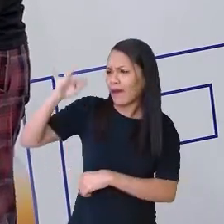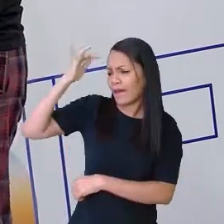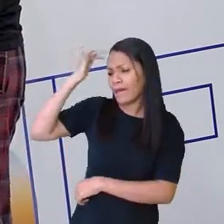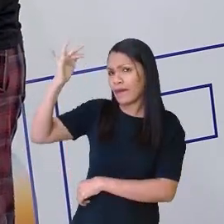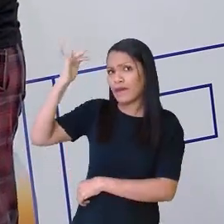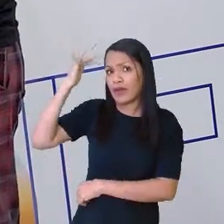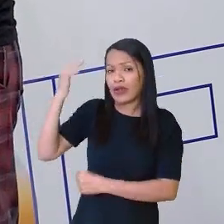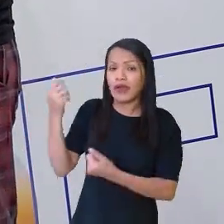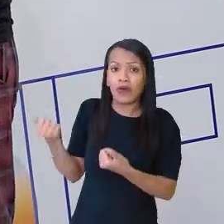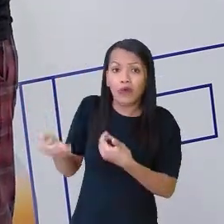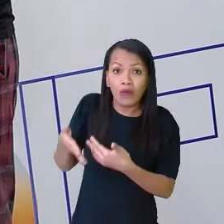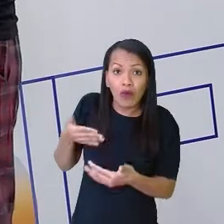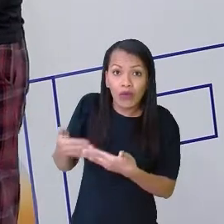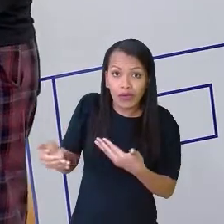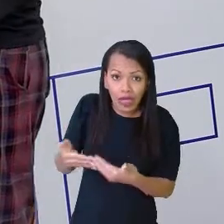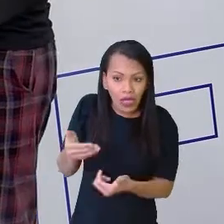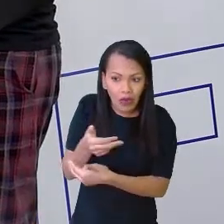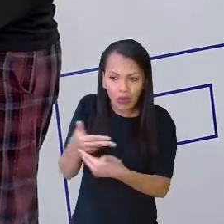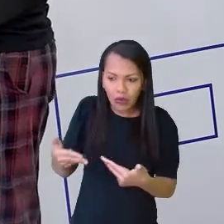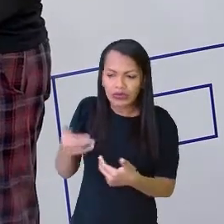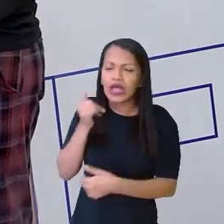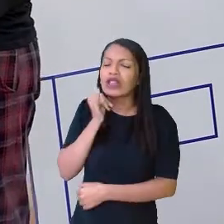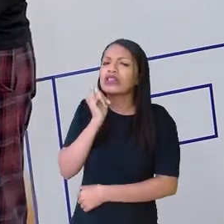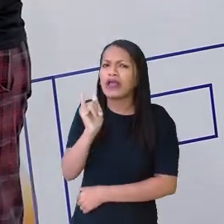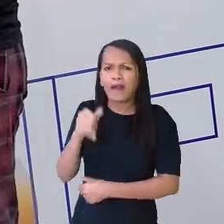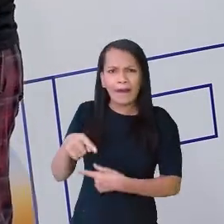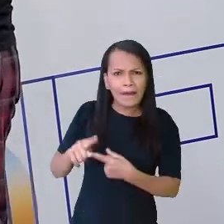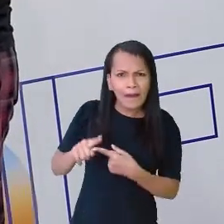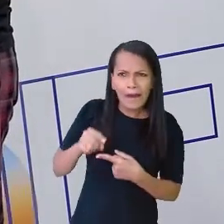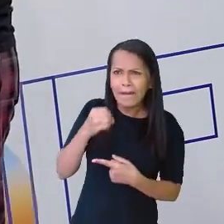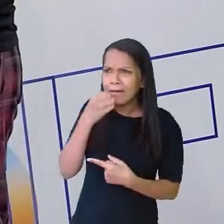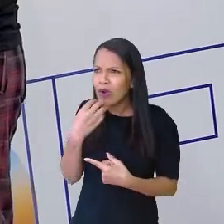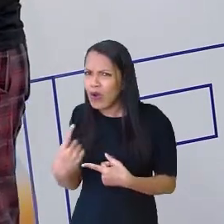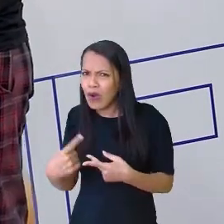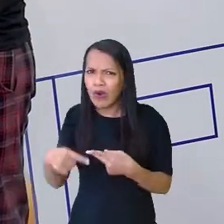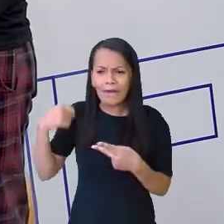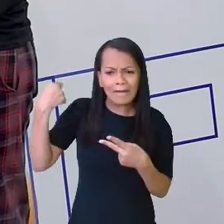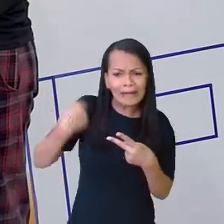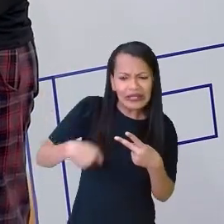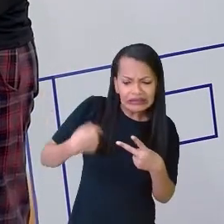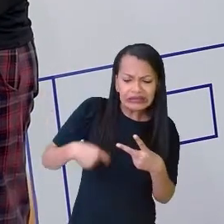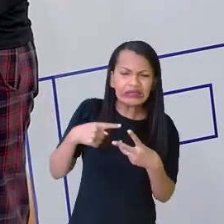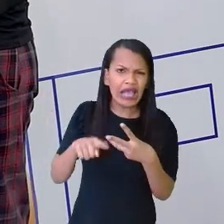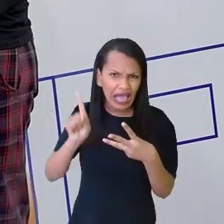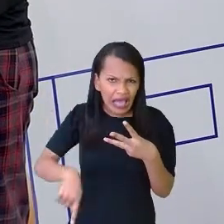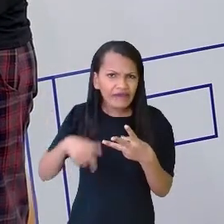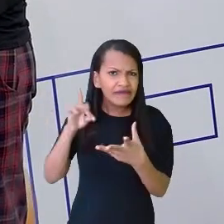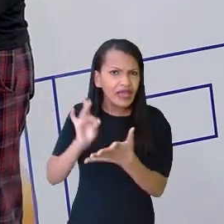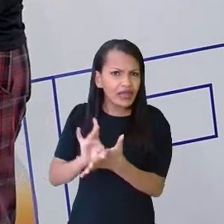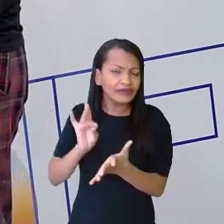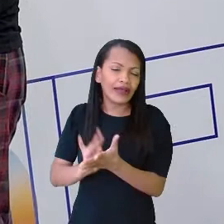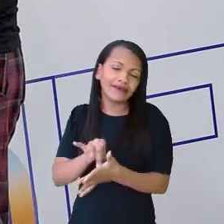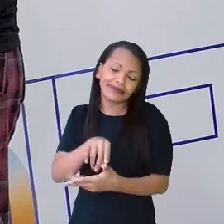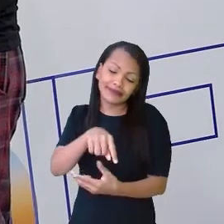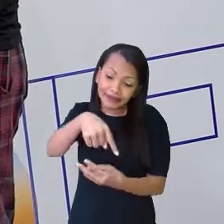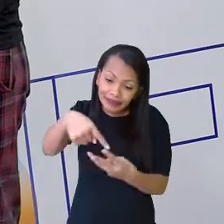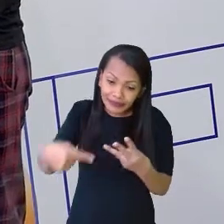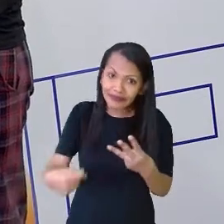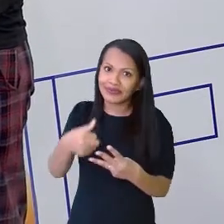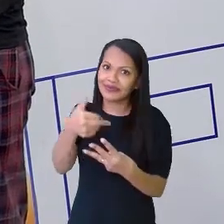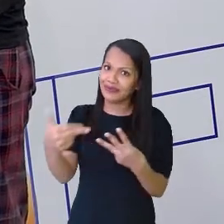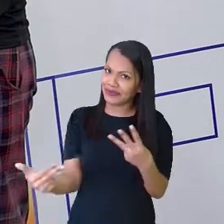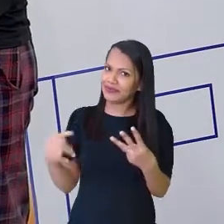gente for falar qualquer coisa, não é? É necessário? É bom? É realmente verdade? Né? Muito